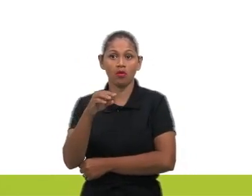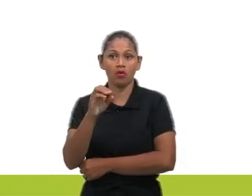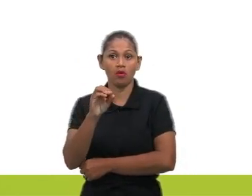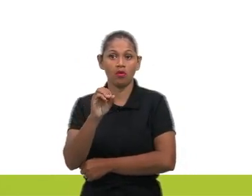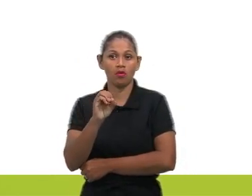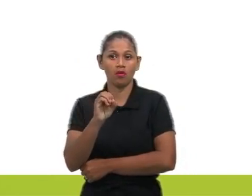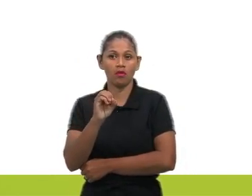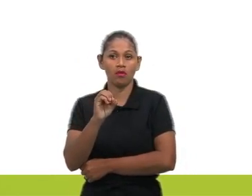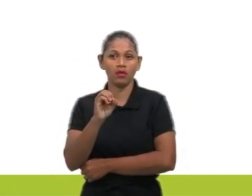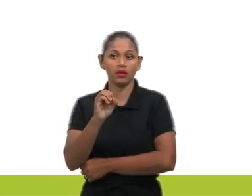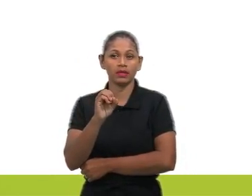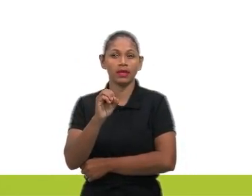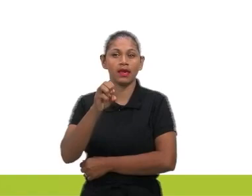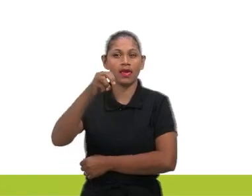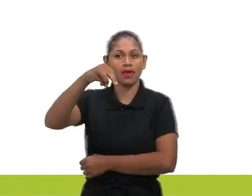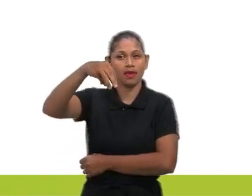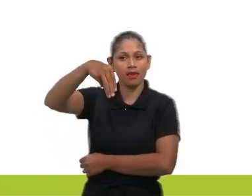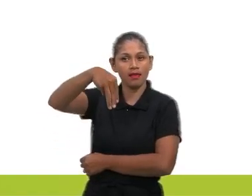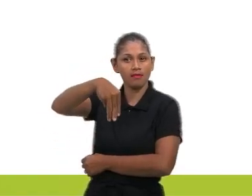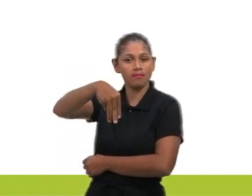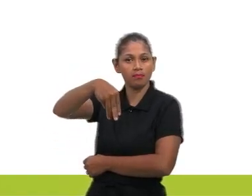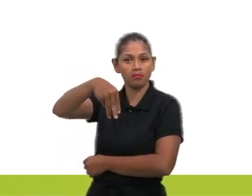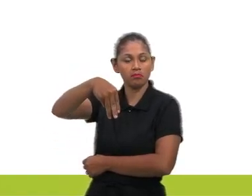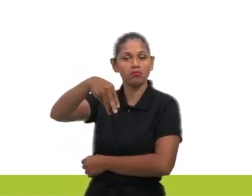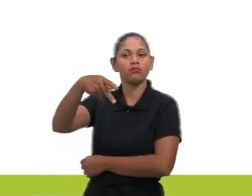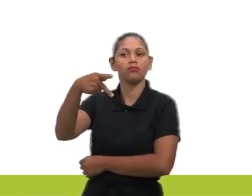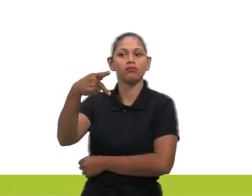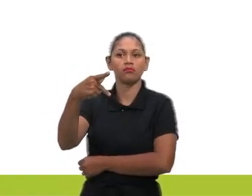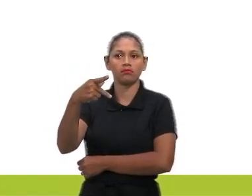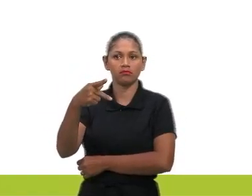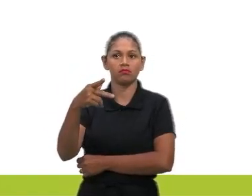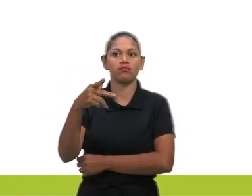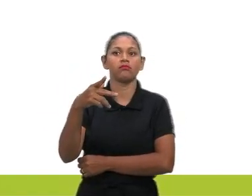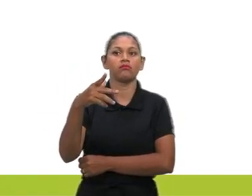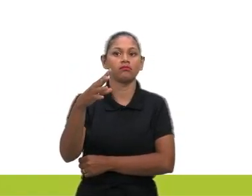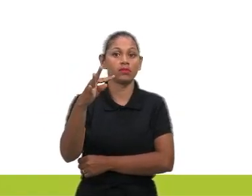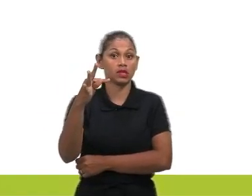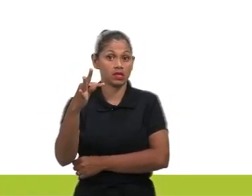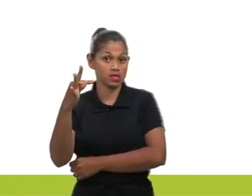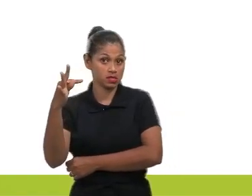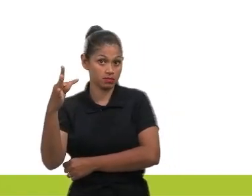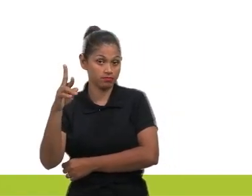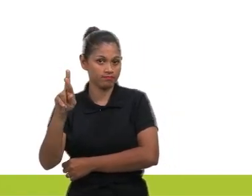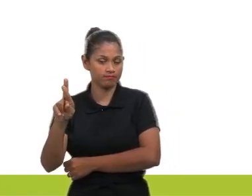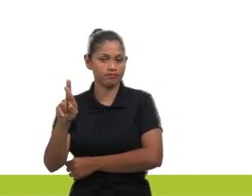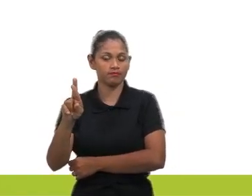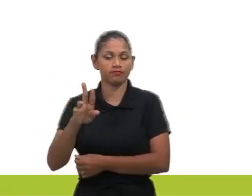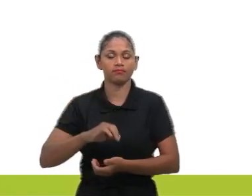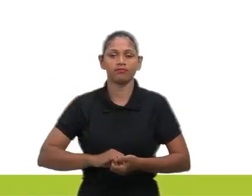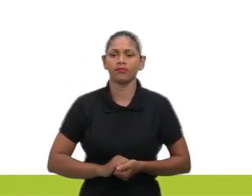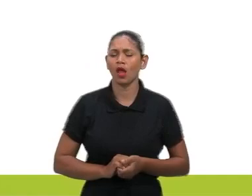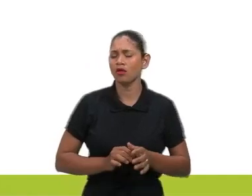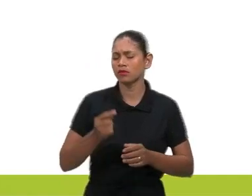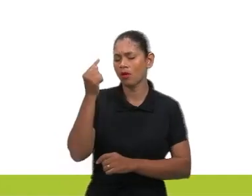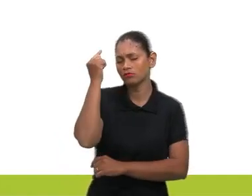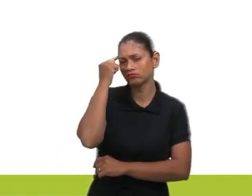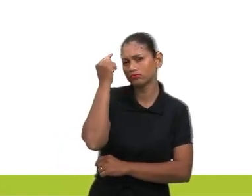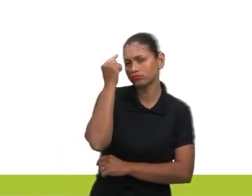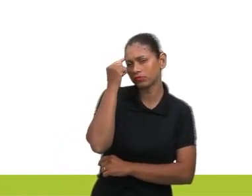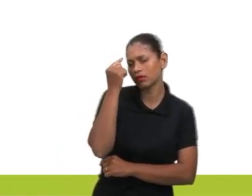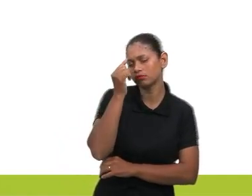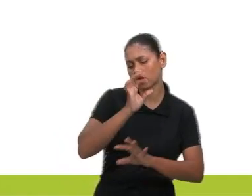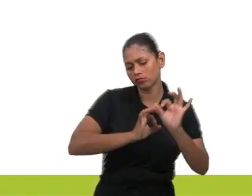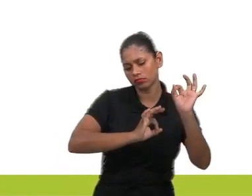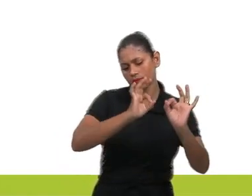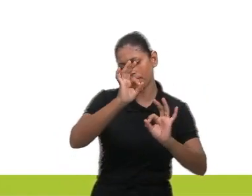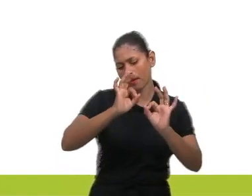Percebe que o T repete duas vezes, hein? Então, eu quero que isso seja intercalado. Pensando nessa intercalação, né, que é um depois do